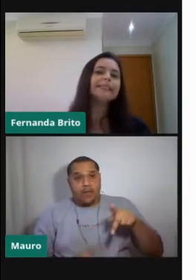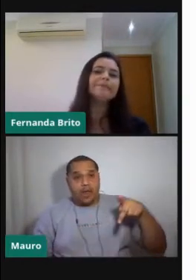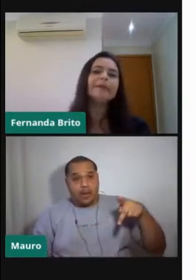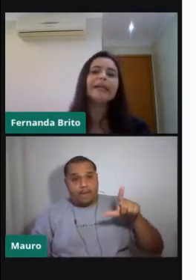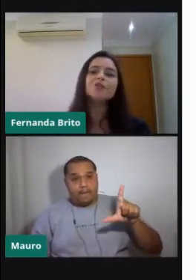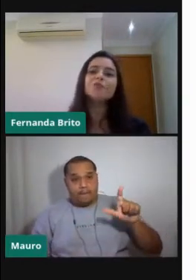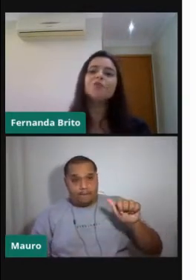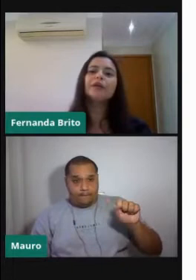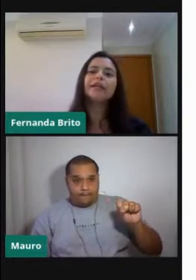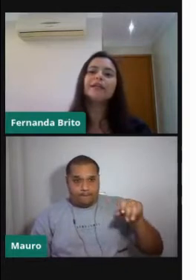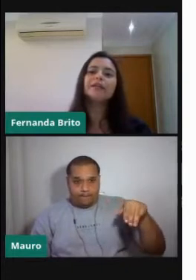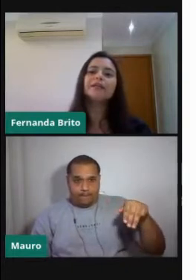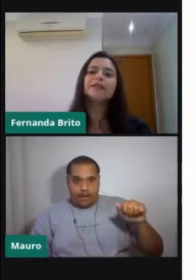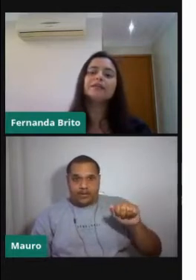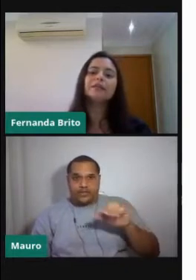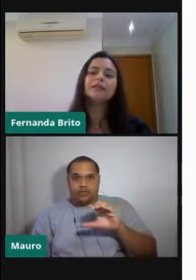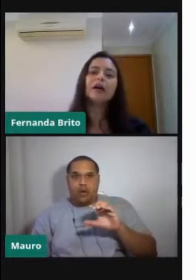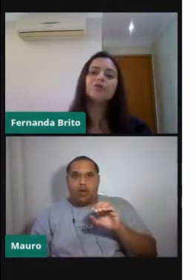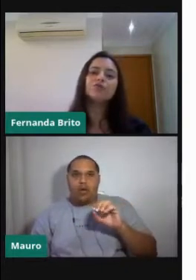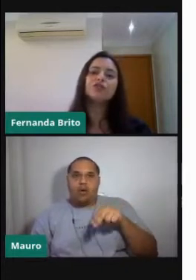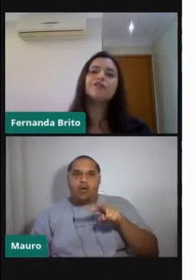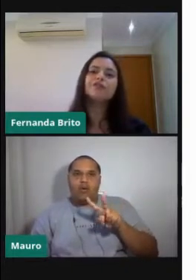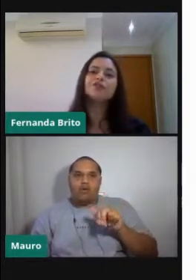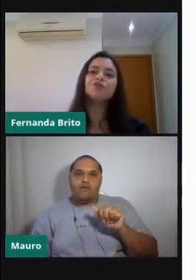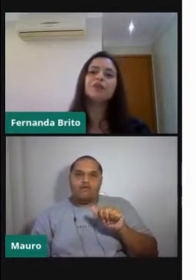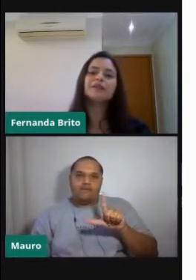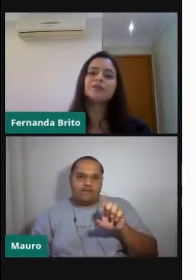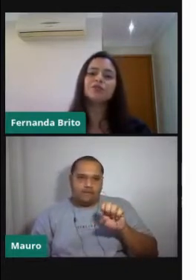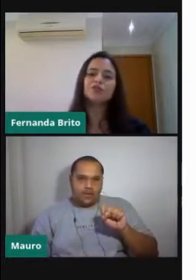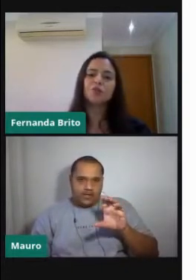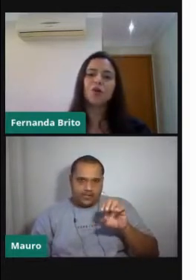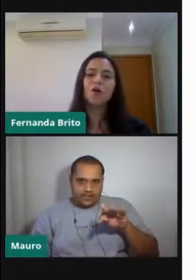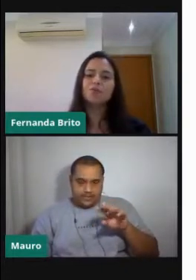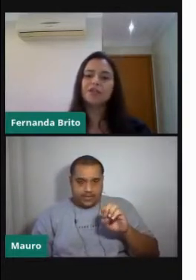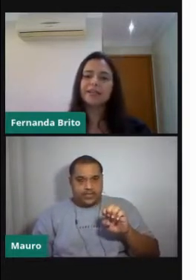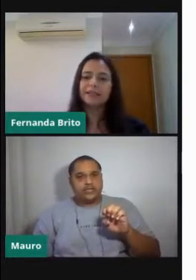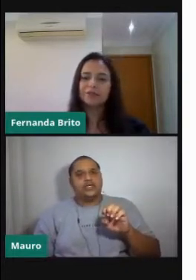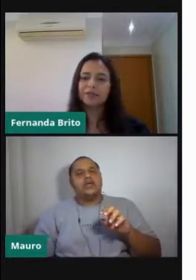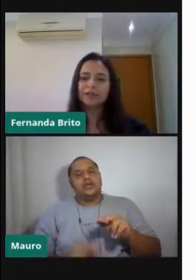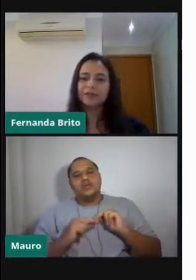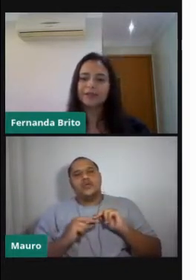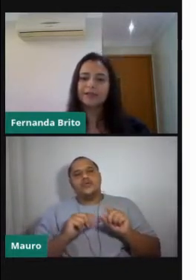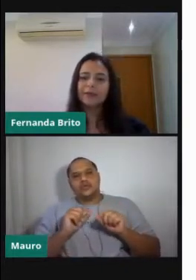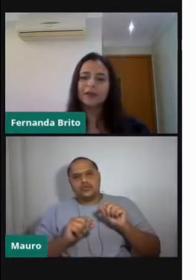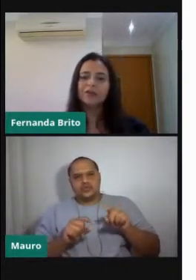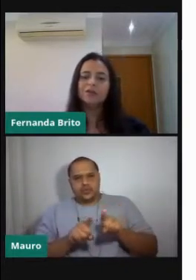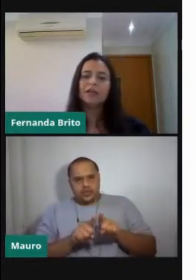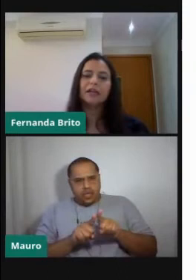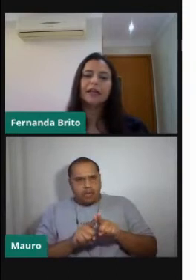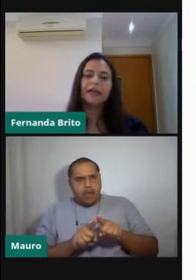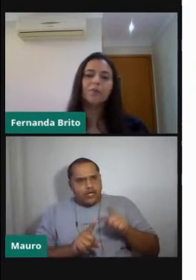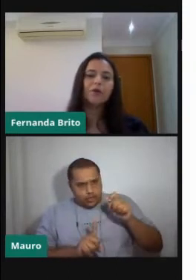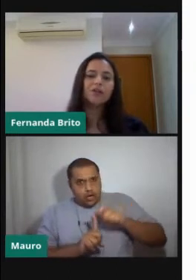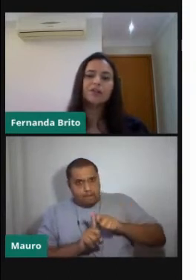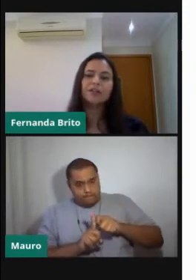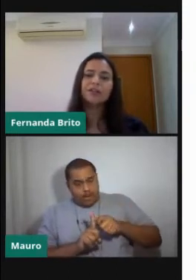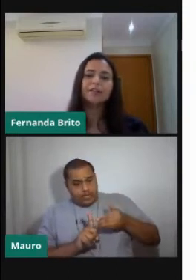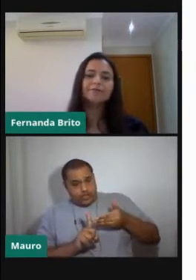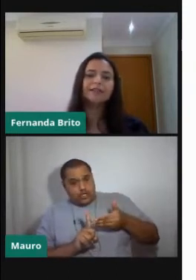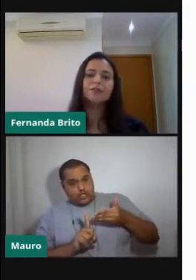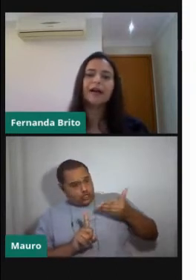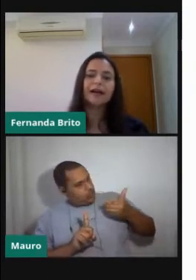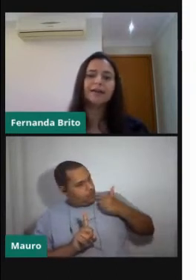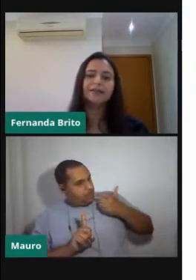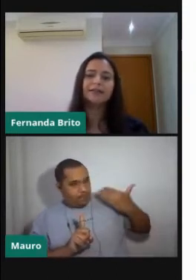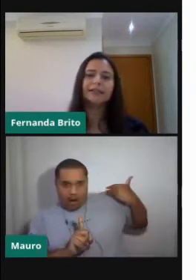né, mesmo em altos níveis de titulação de anticorpos, né, esse resultado é desse mês, mostra